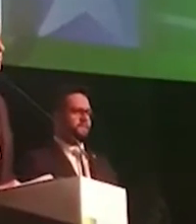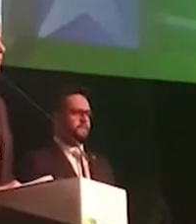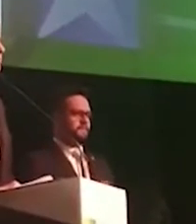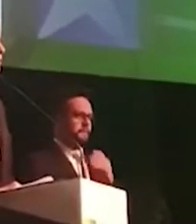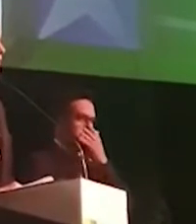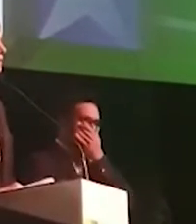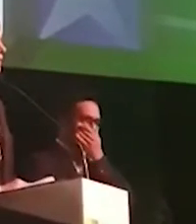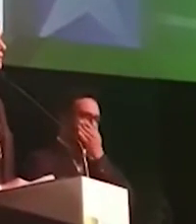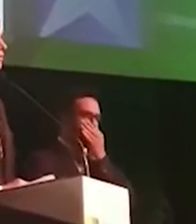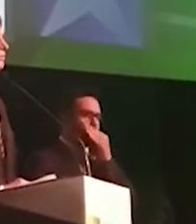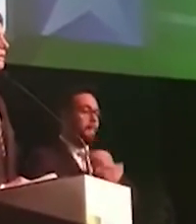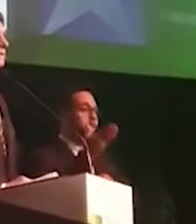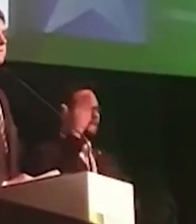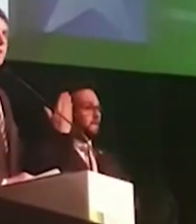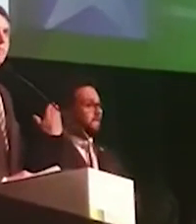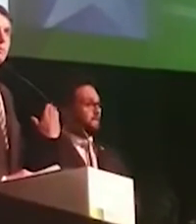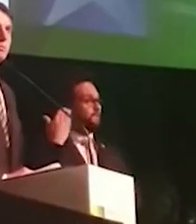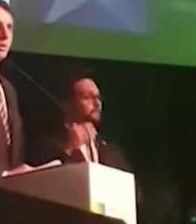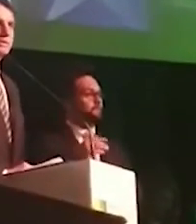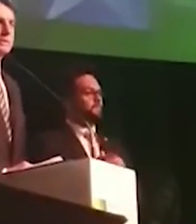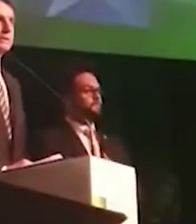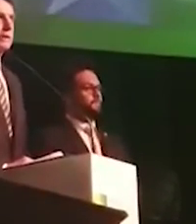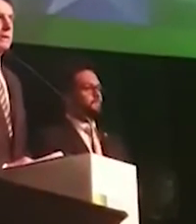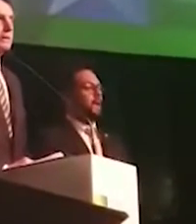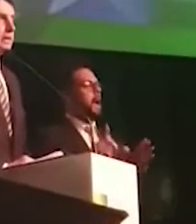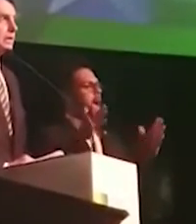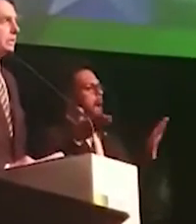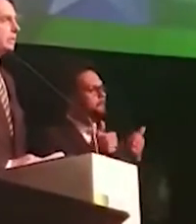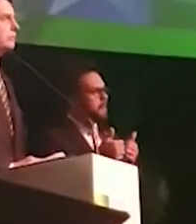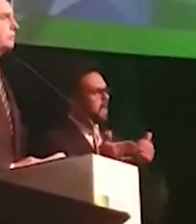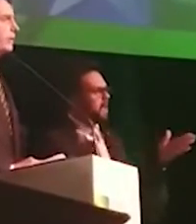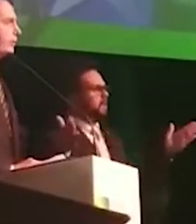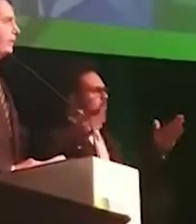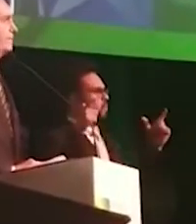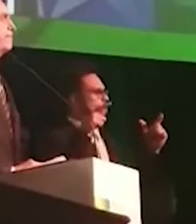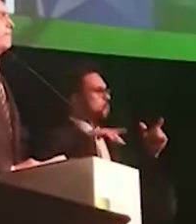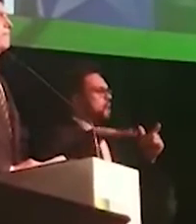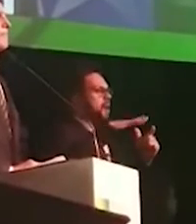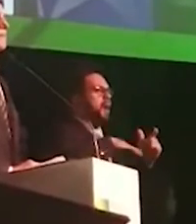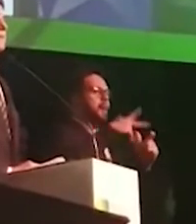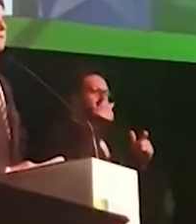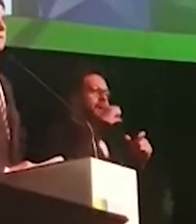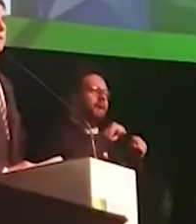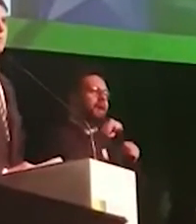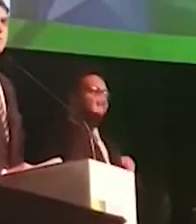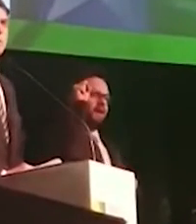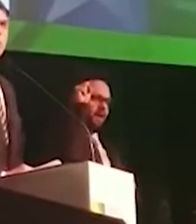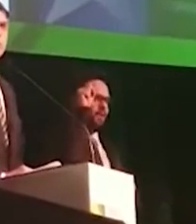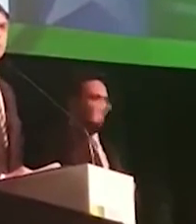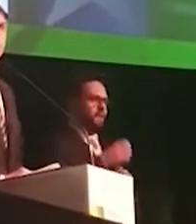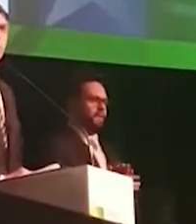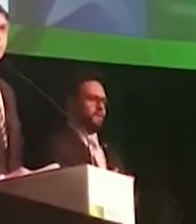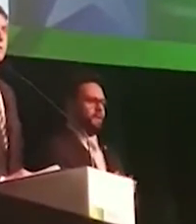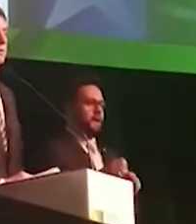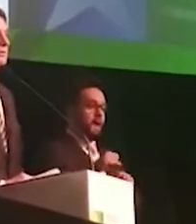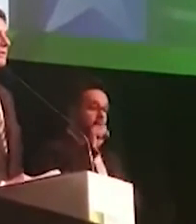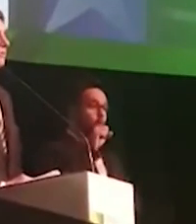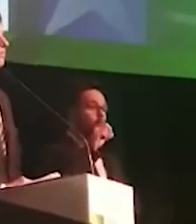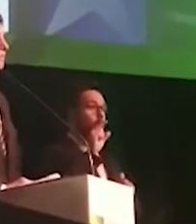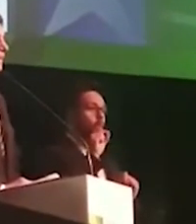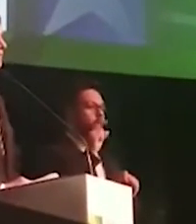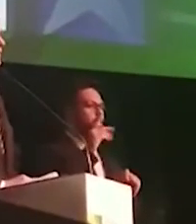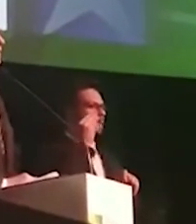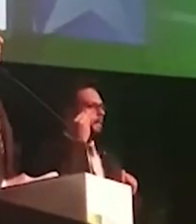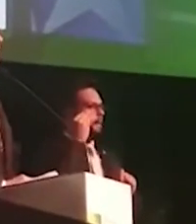daqueles que ocuparam a sua cadeira anteriormente. Tem aberto portas, tem sido um herói na questão de busca de